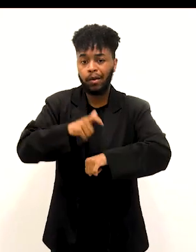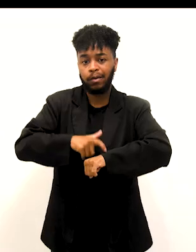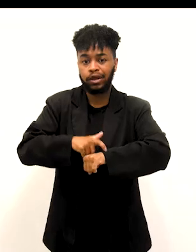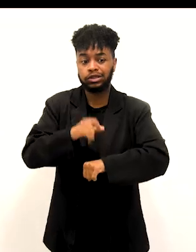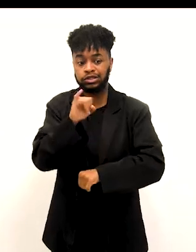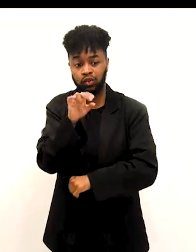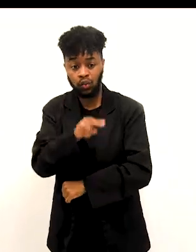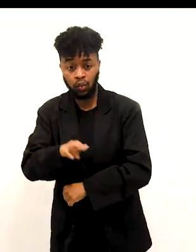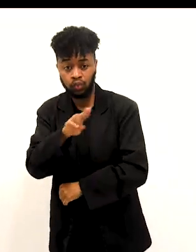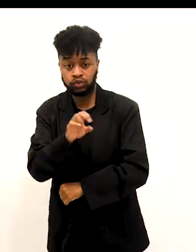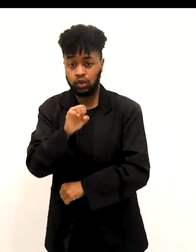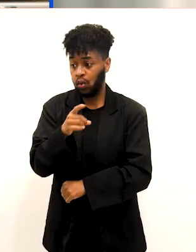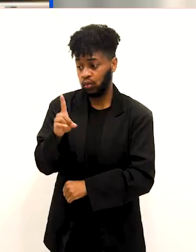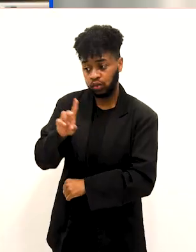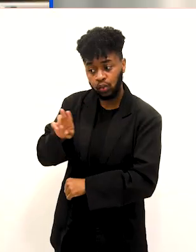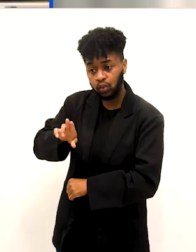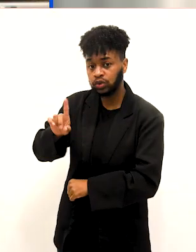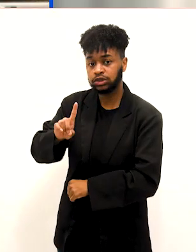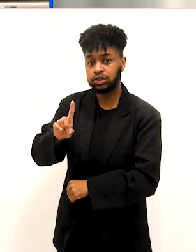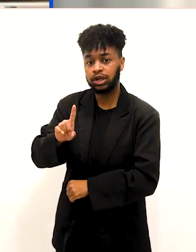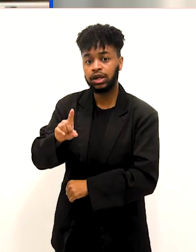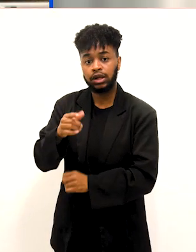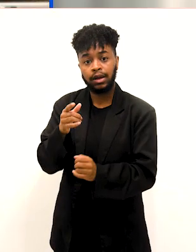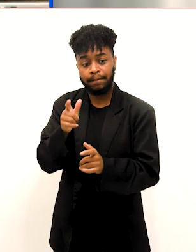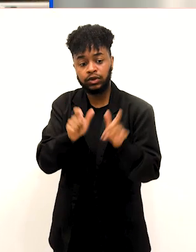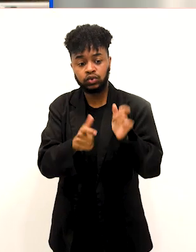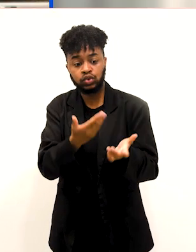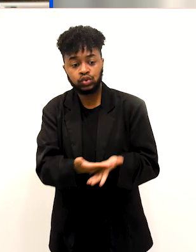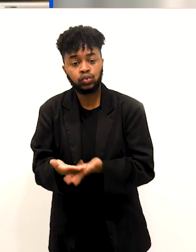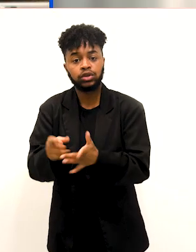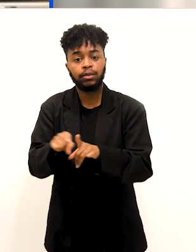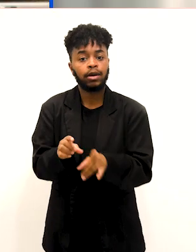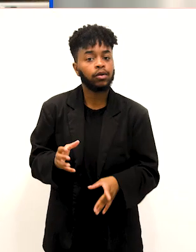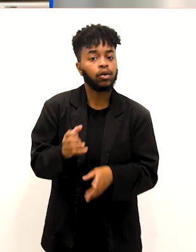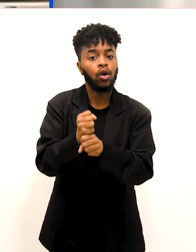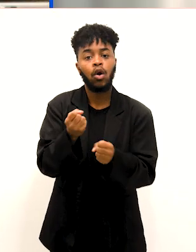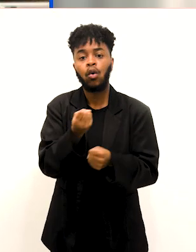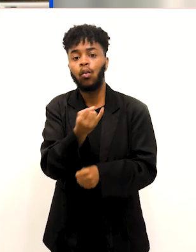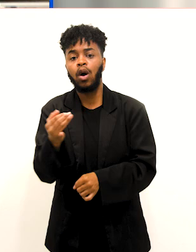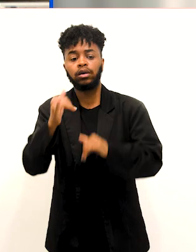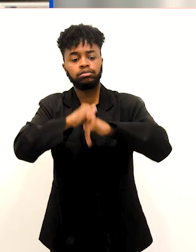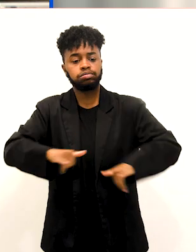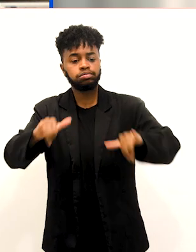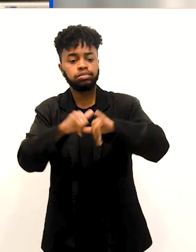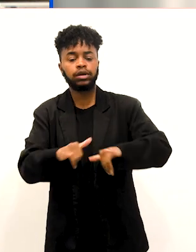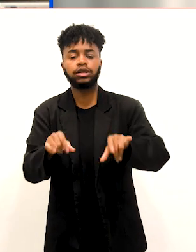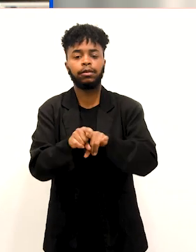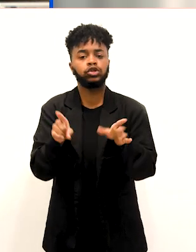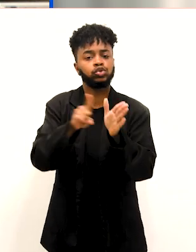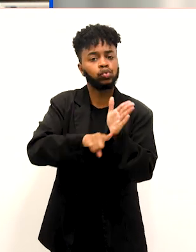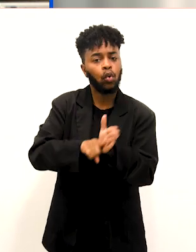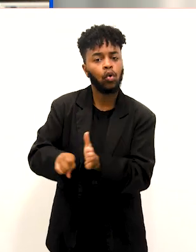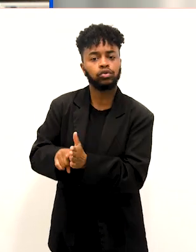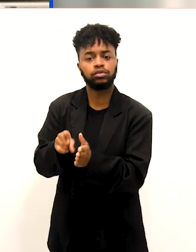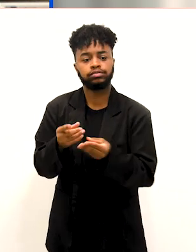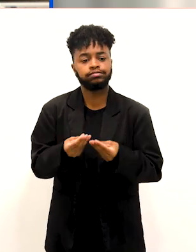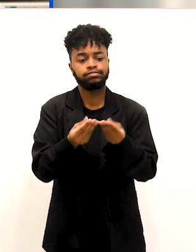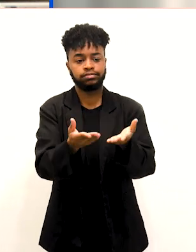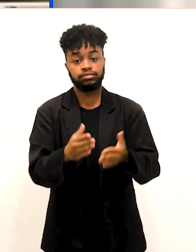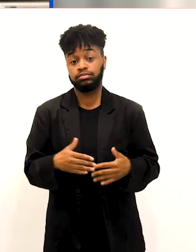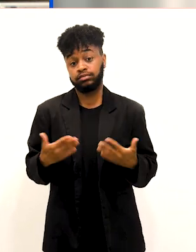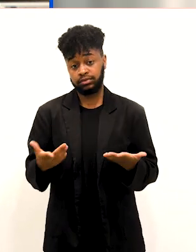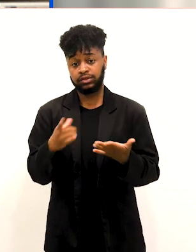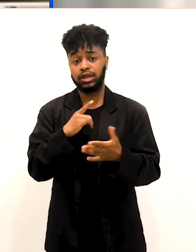de segundo que você usa ou não usa é estudada e é usada para contabilizar o nível de campanhas e cupons e ofertas que você vai